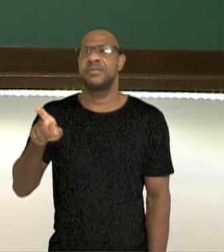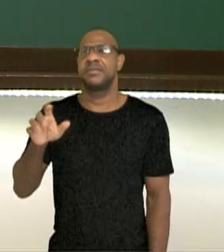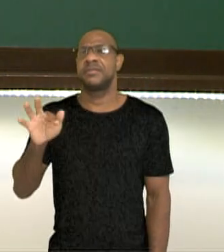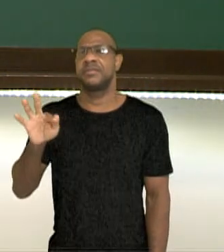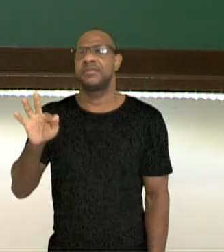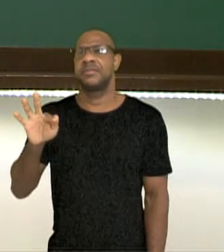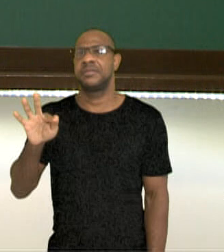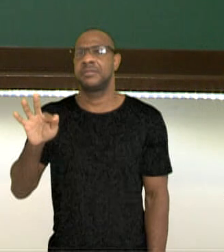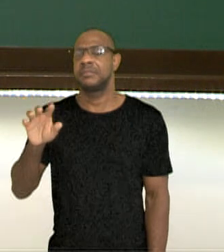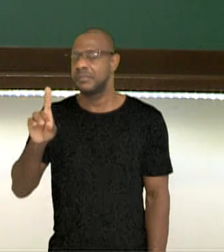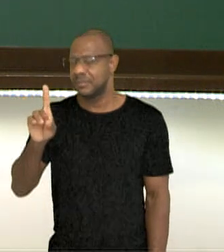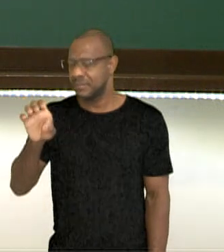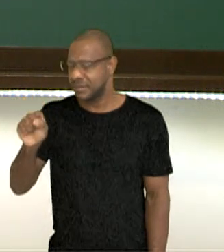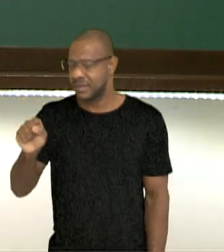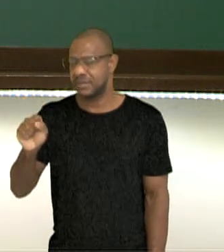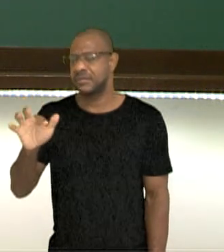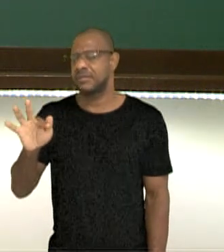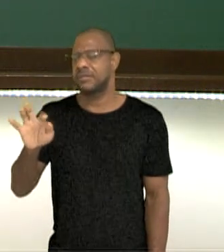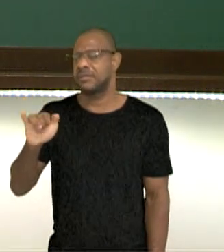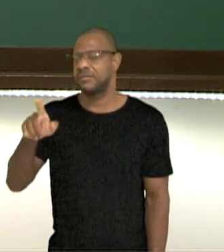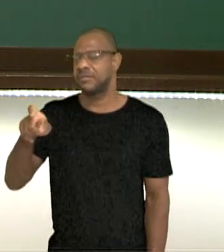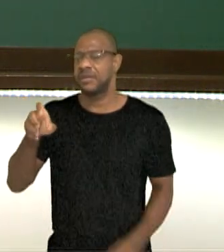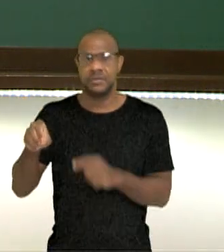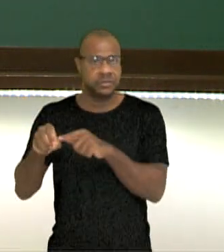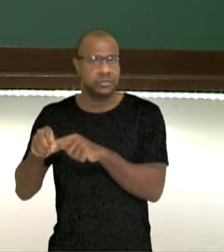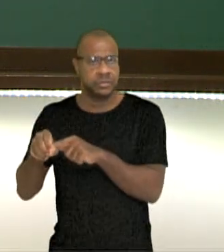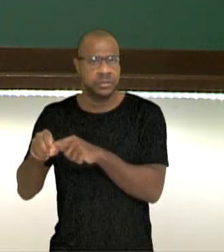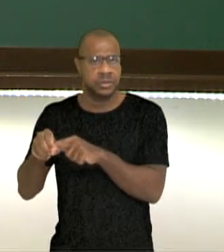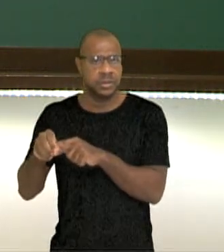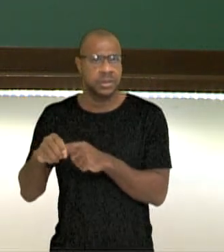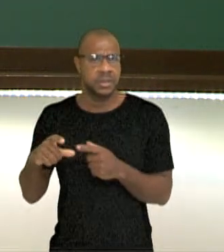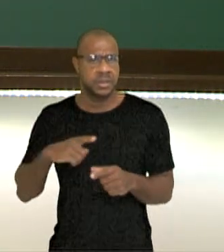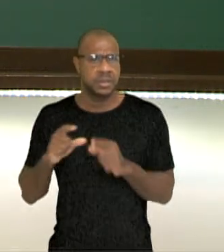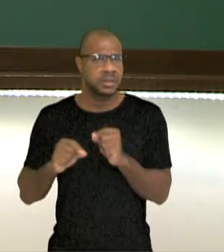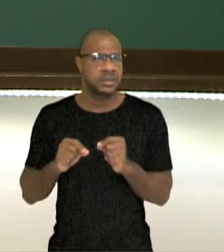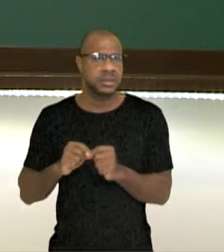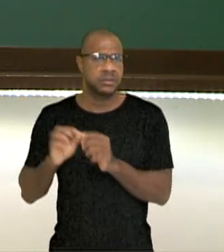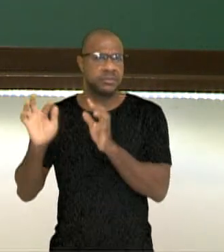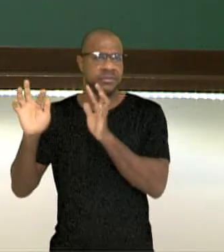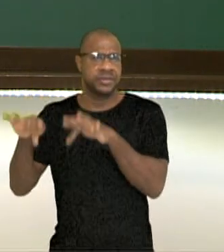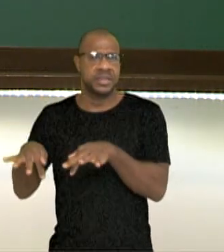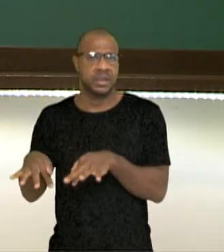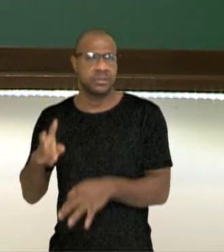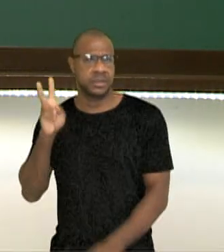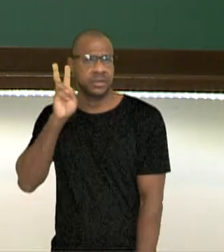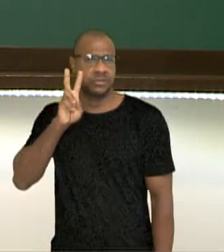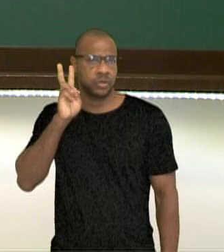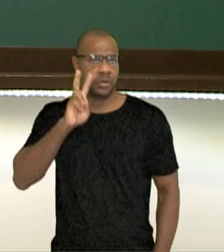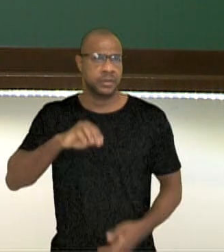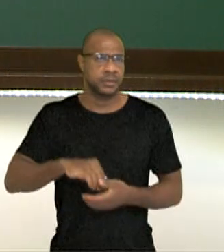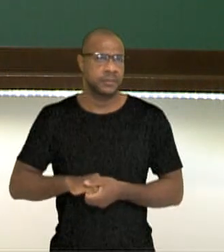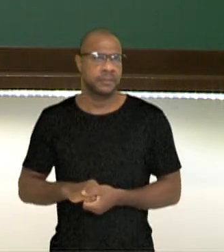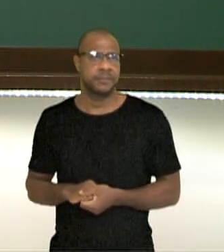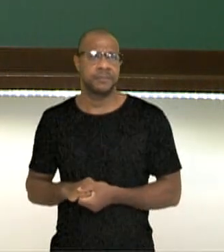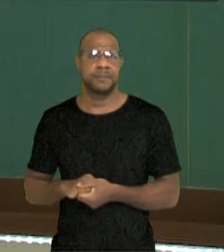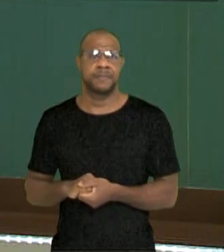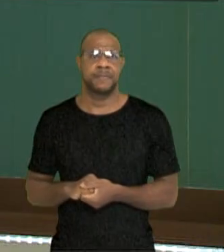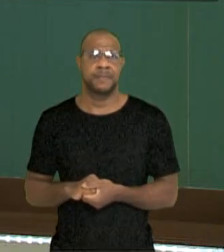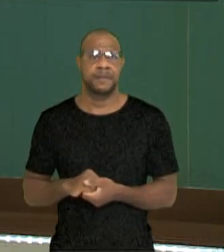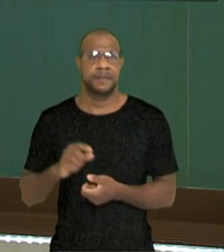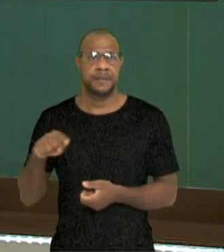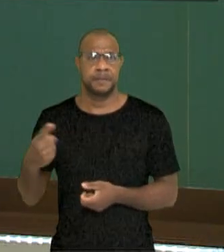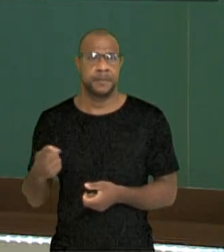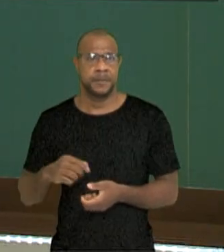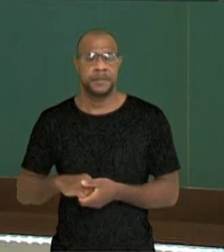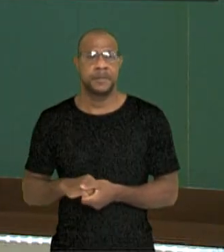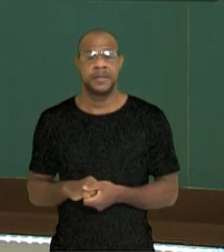na história. Então, depois do desfecho eu tenho o final da história. Ok, pessoal?